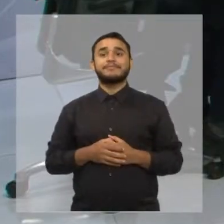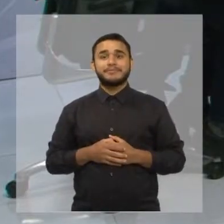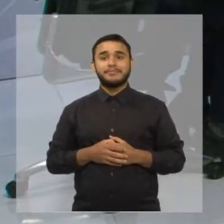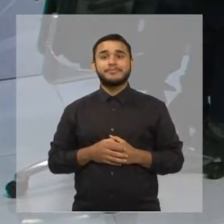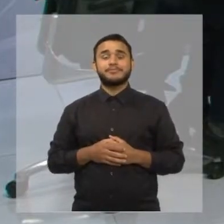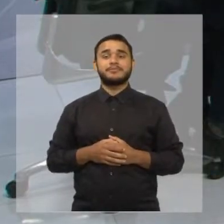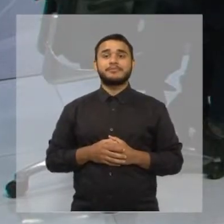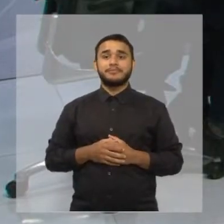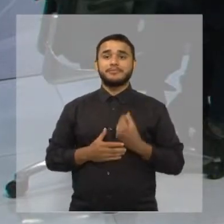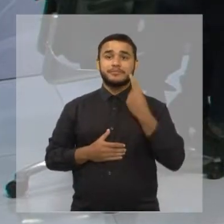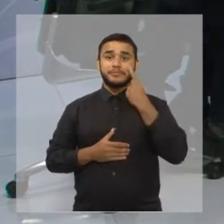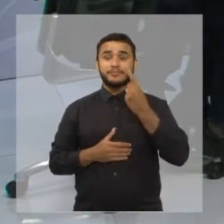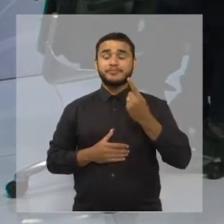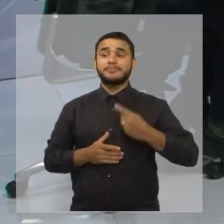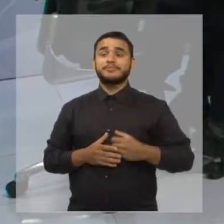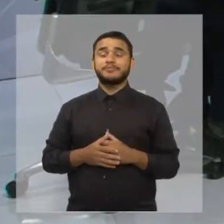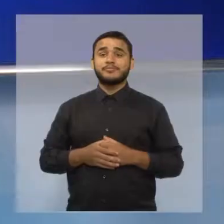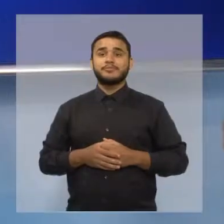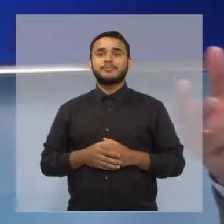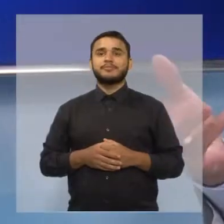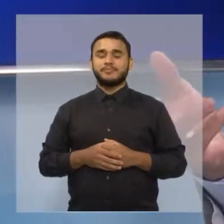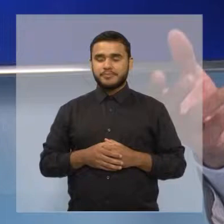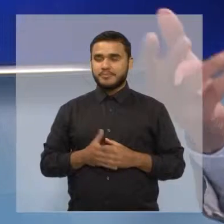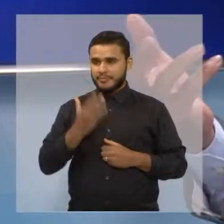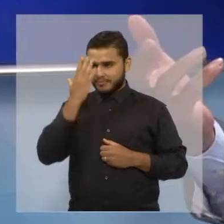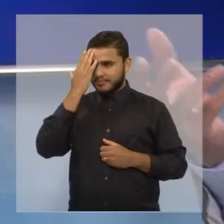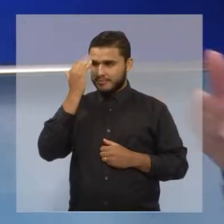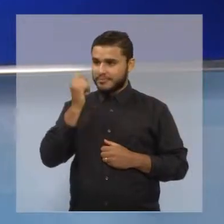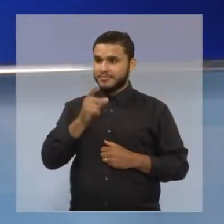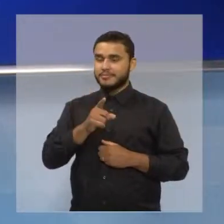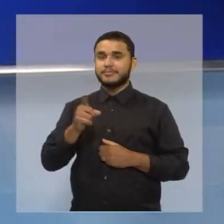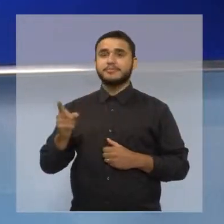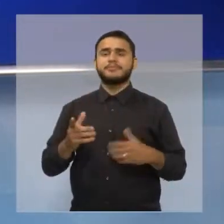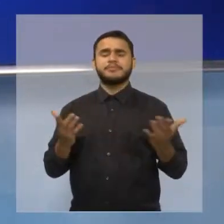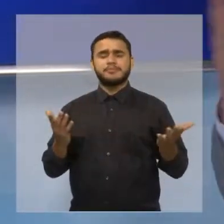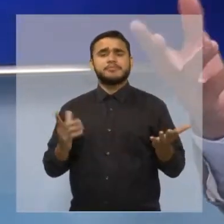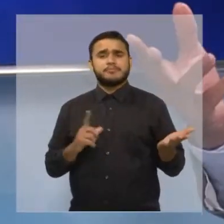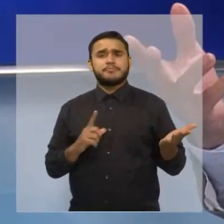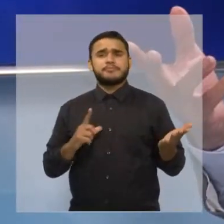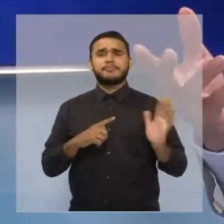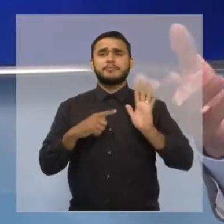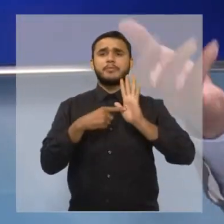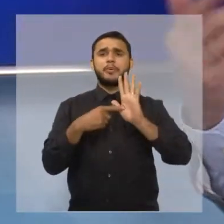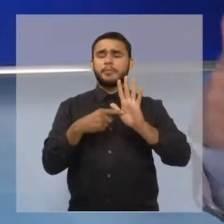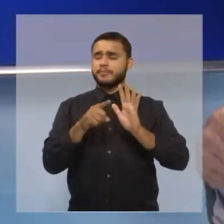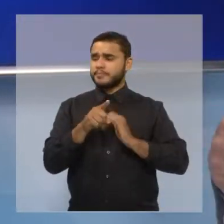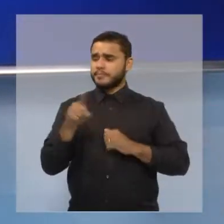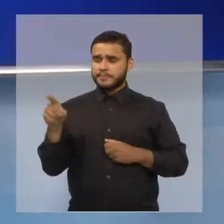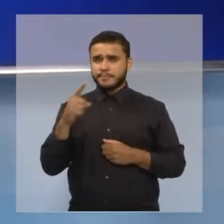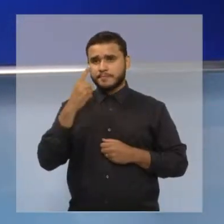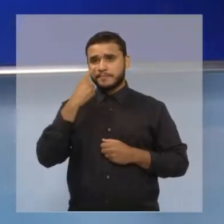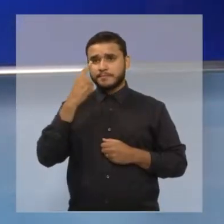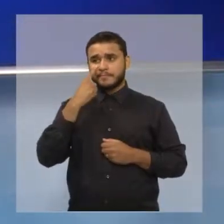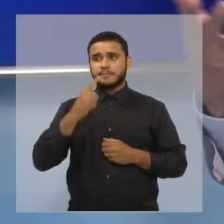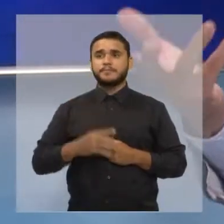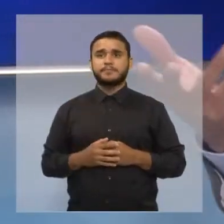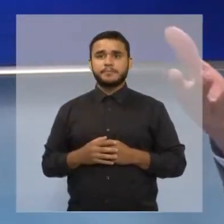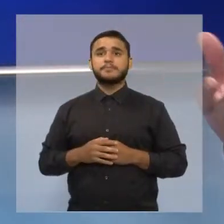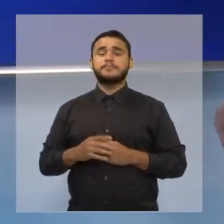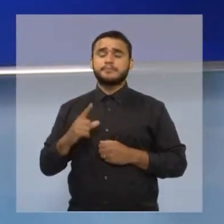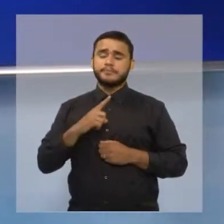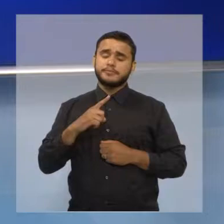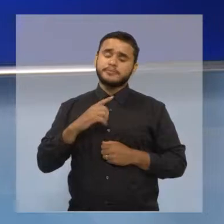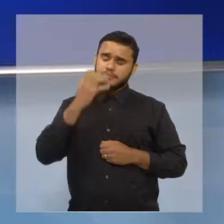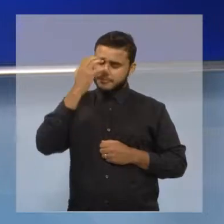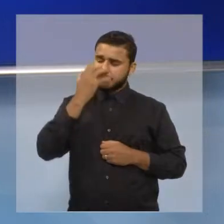Veja você como esse é um momento, apesar das múltiplas interpretações que cabe ao momento,